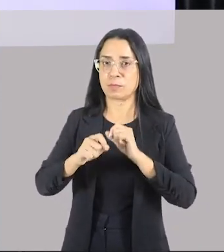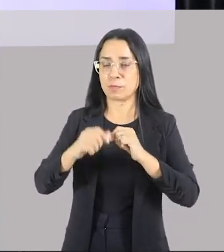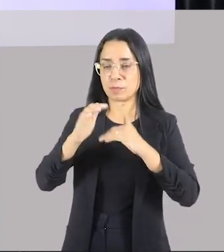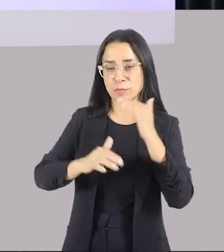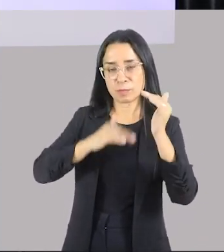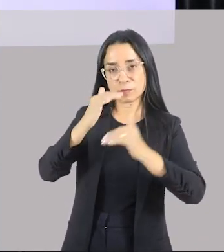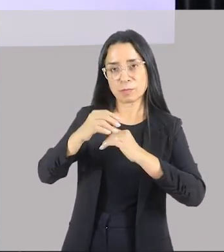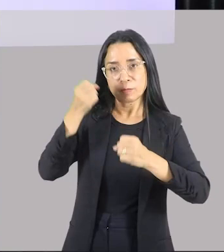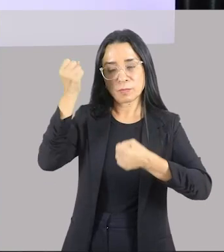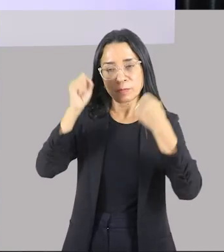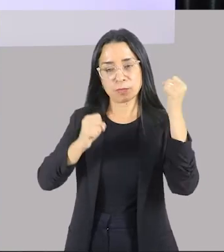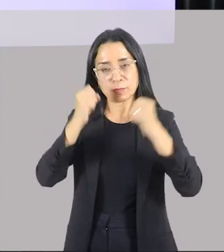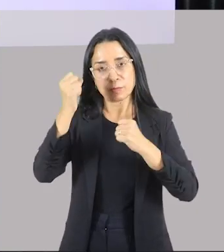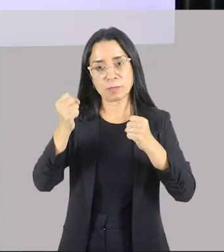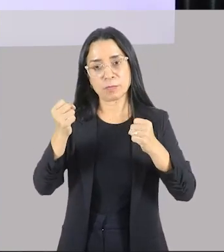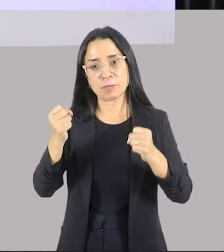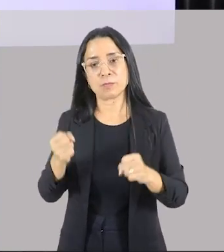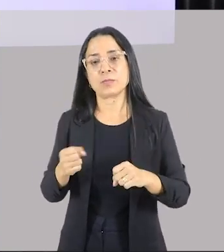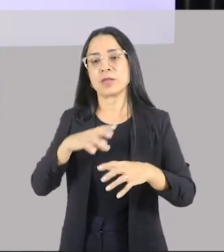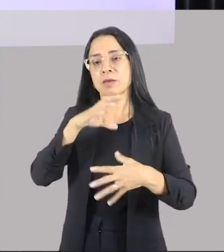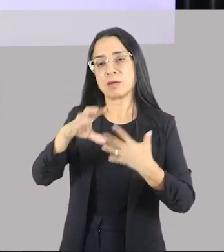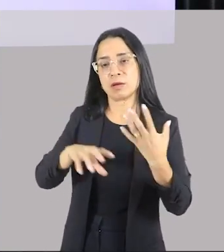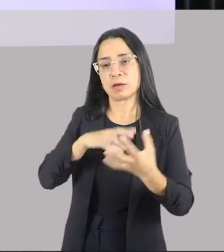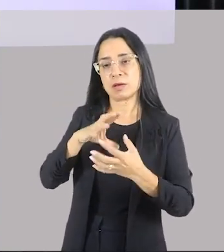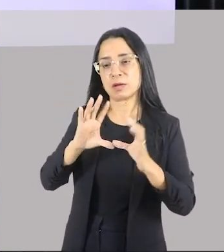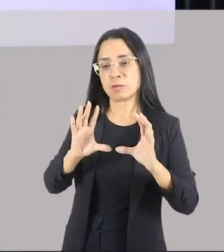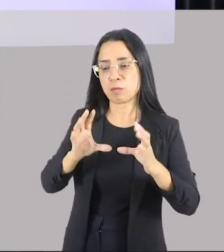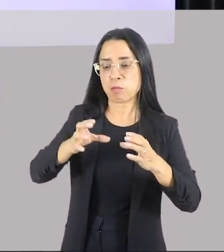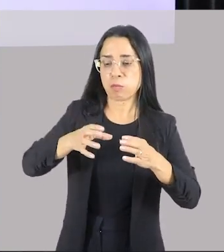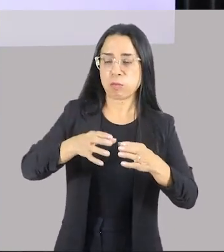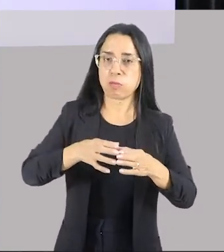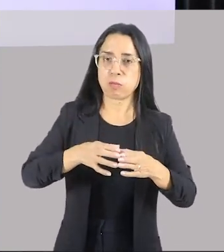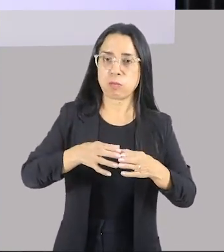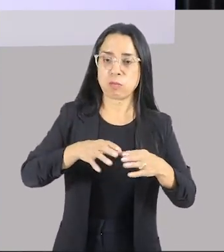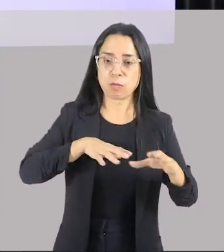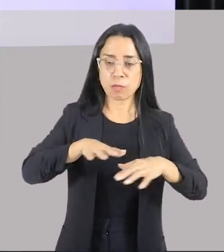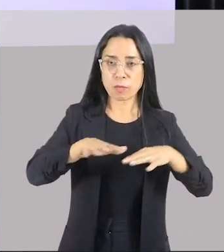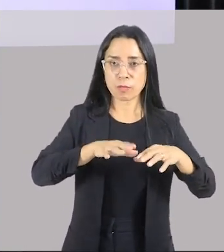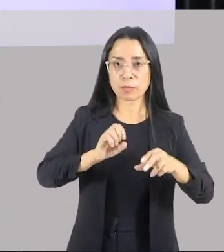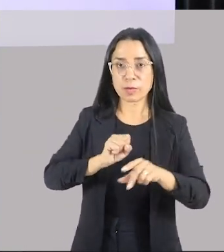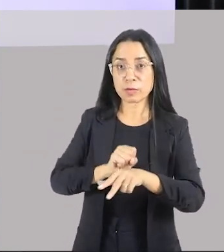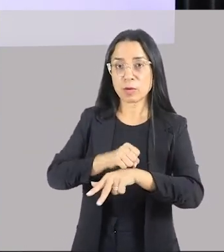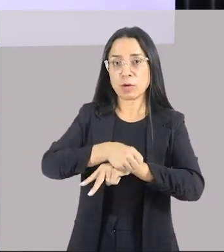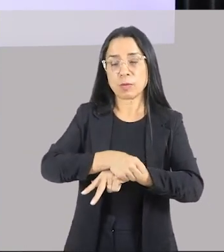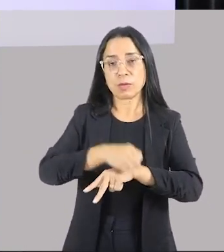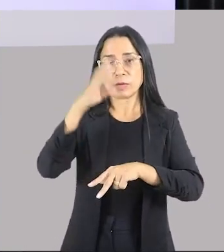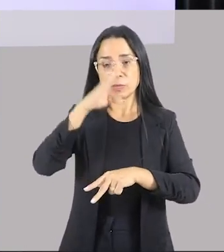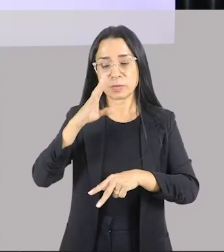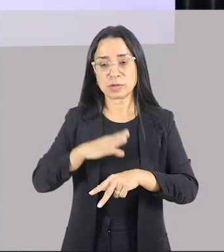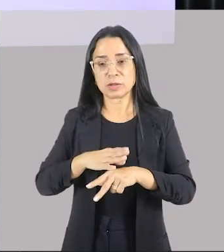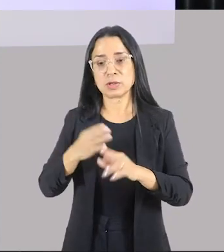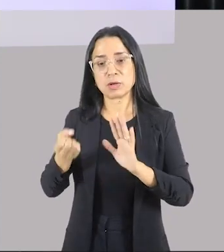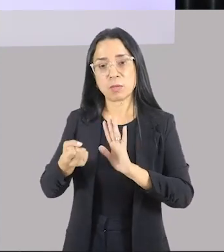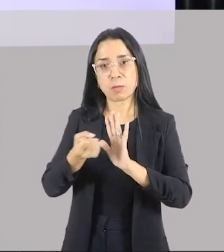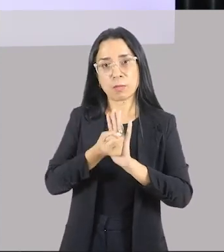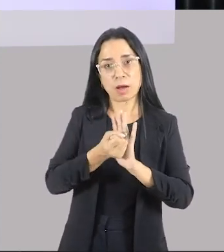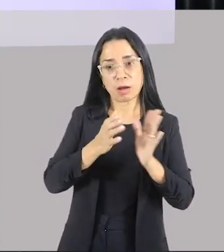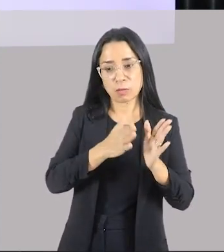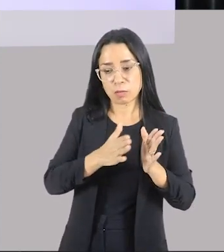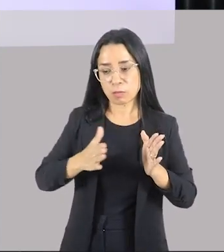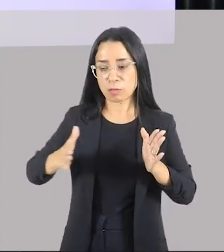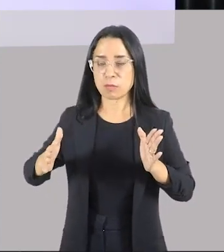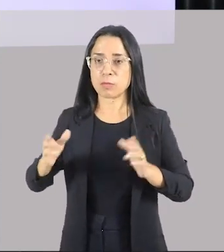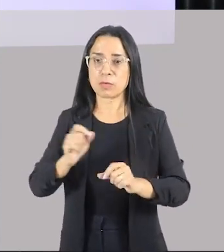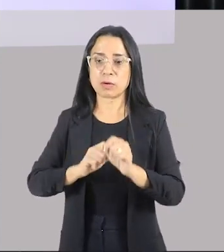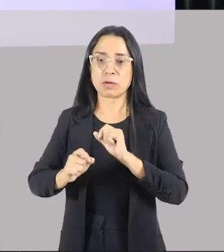a greve ela dá uma culminância. Por isso que eu falei ainda há pouco, esse movimento operário brasileiro de 1920 é só um marco temporal, mas ele